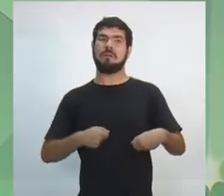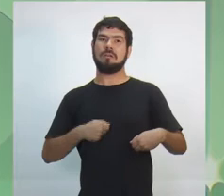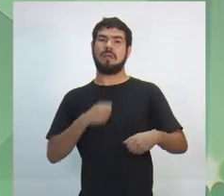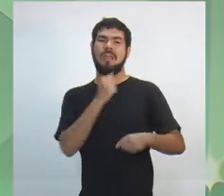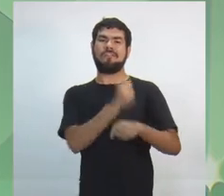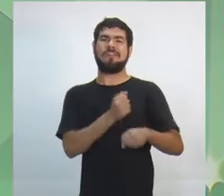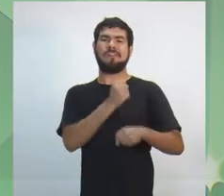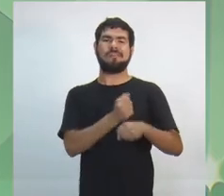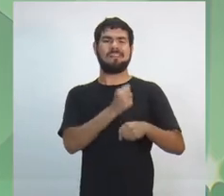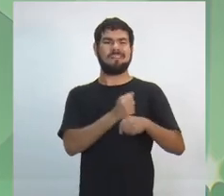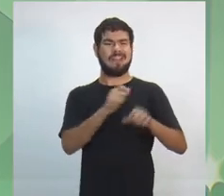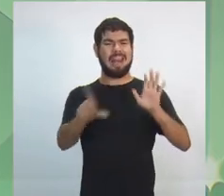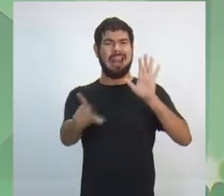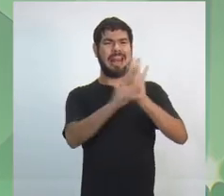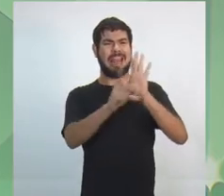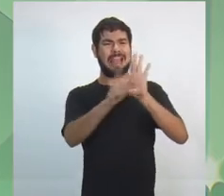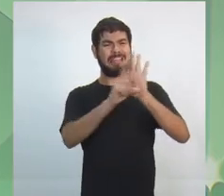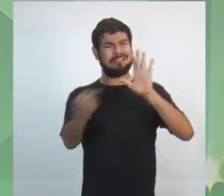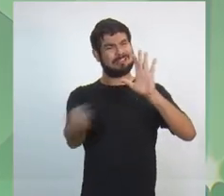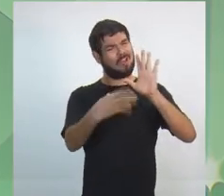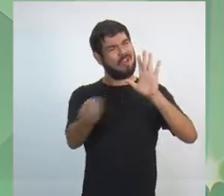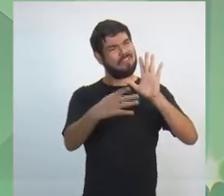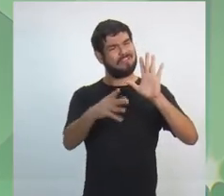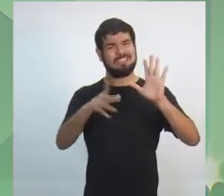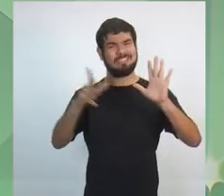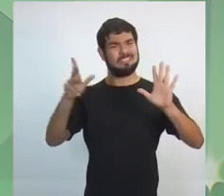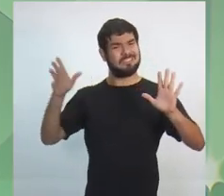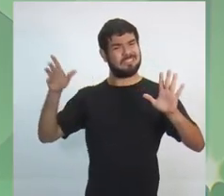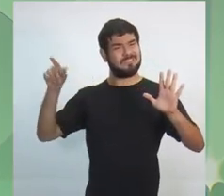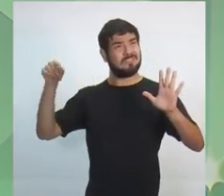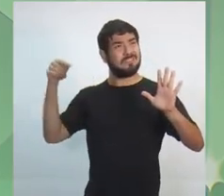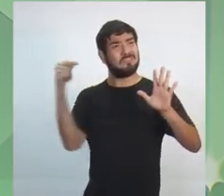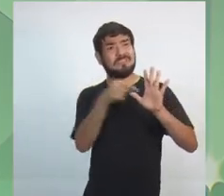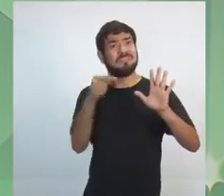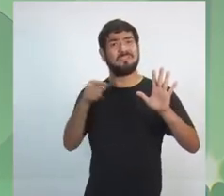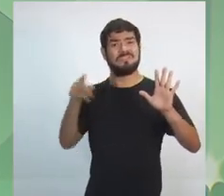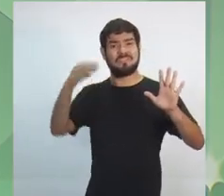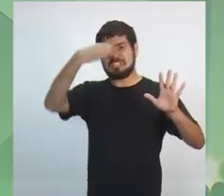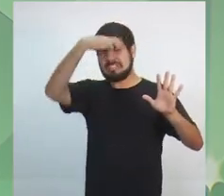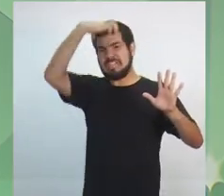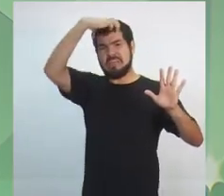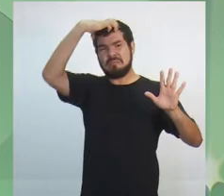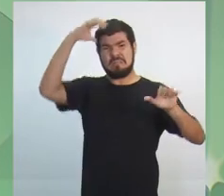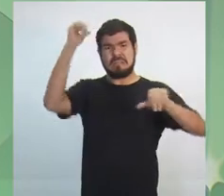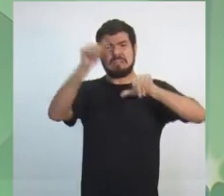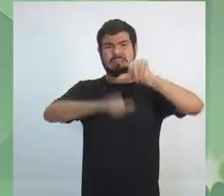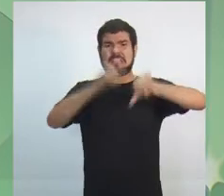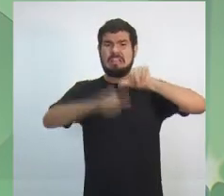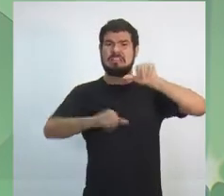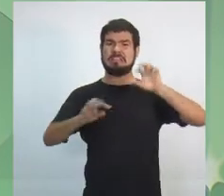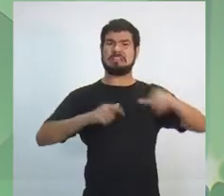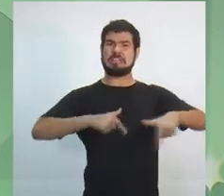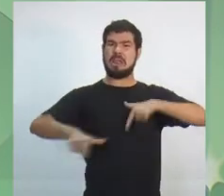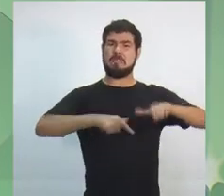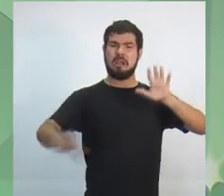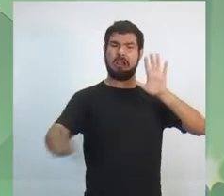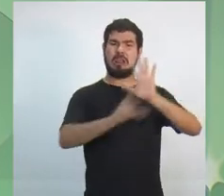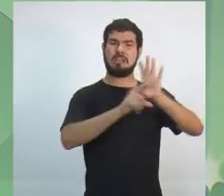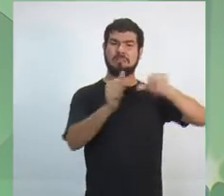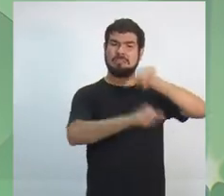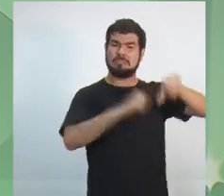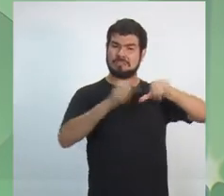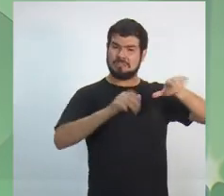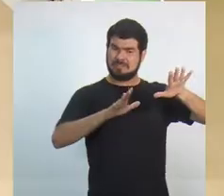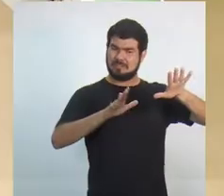Temer. Inclusive Bolsonaro, o filho dele, Marcos Feliciano, todos votaram pela reforma trabalhista. Acabou